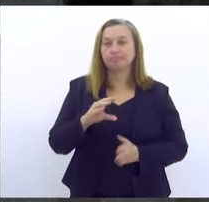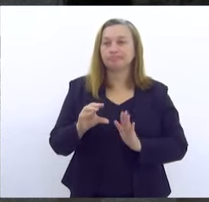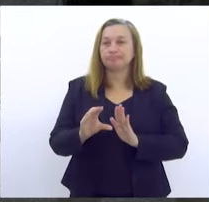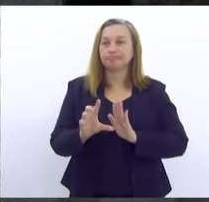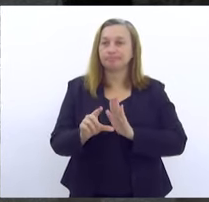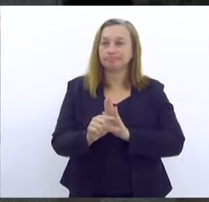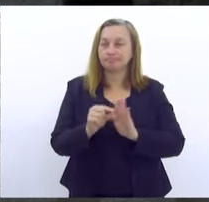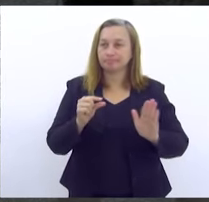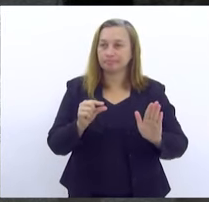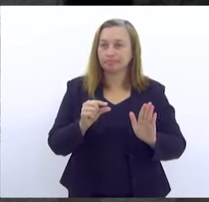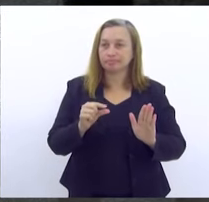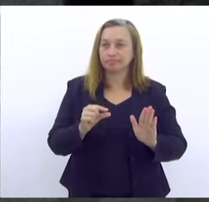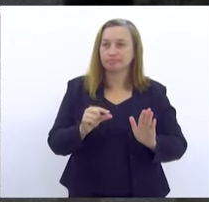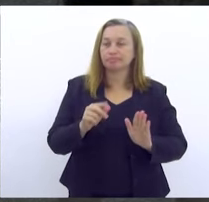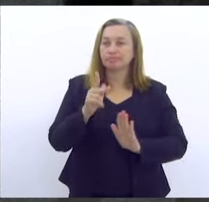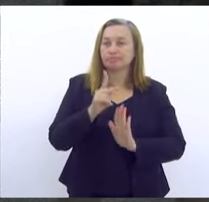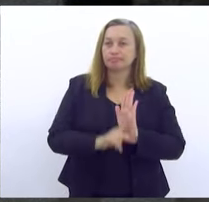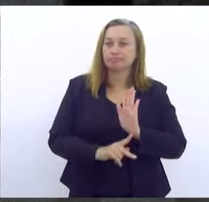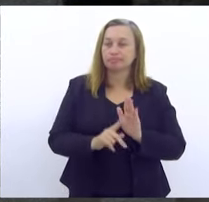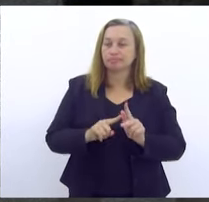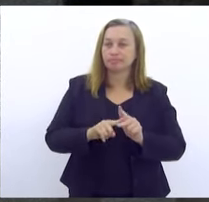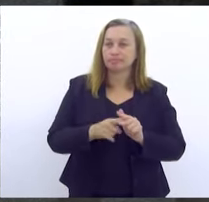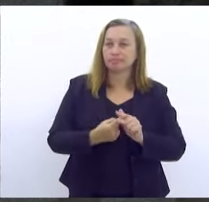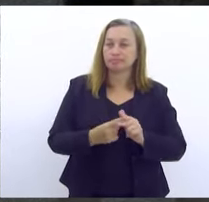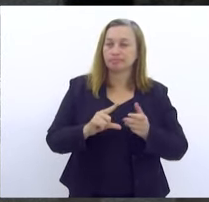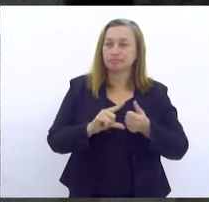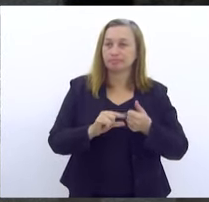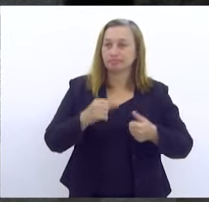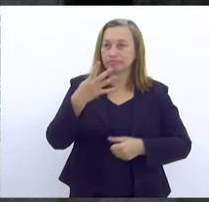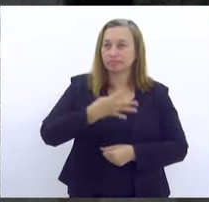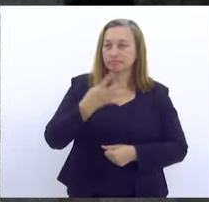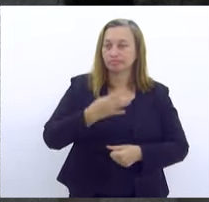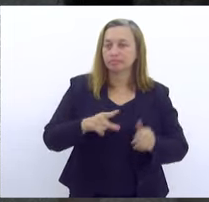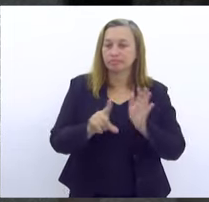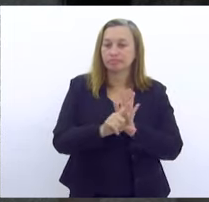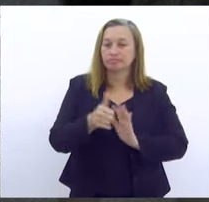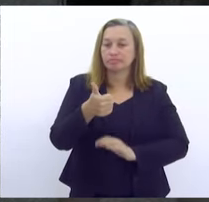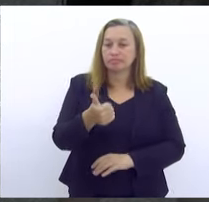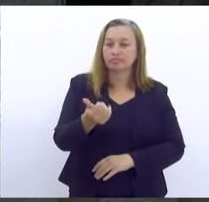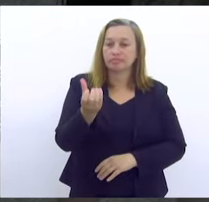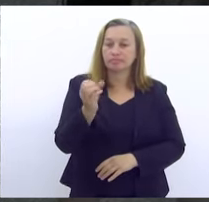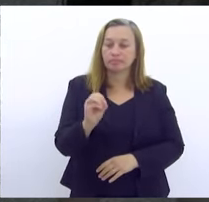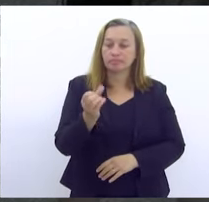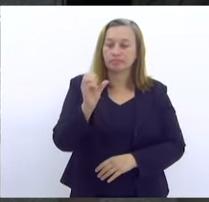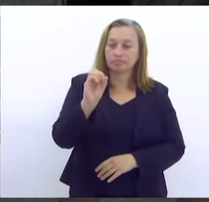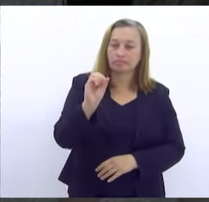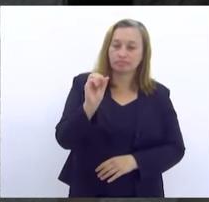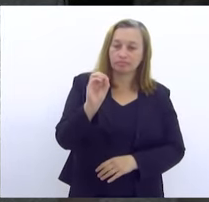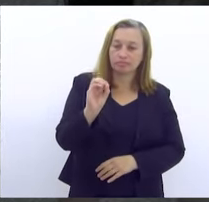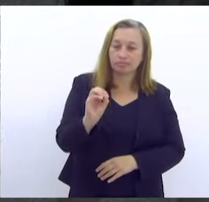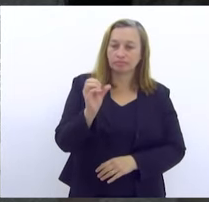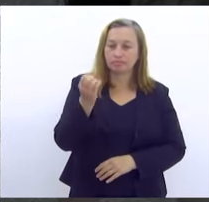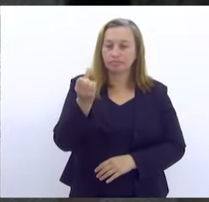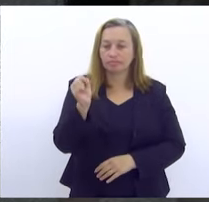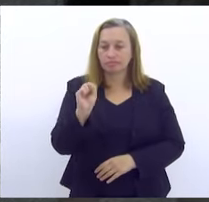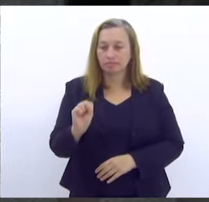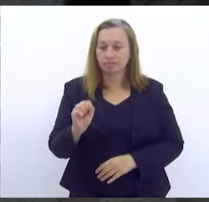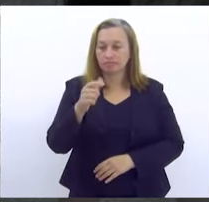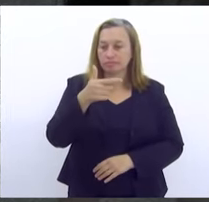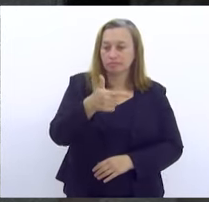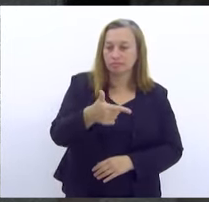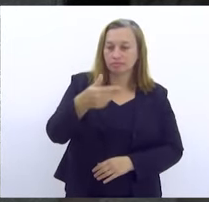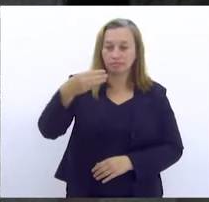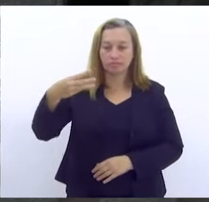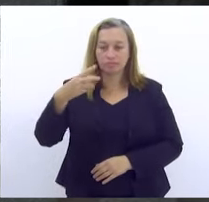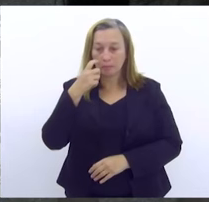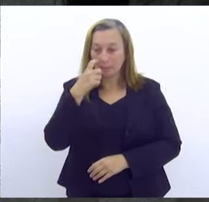projeto. Revoga o artigo 4º da Lei 10.068, de 23. Isto